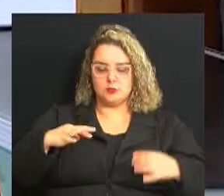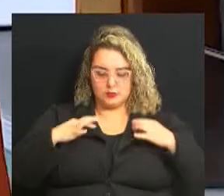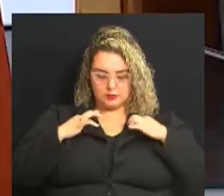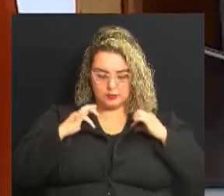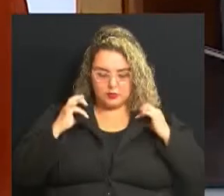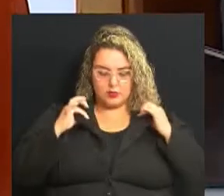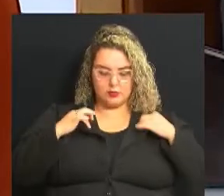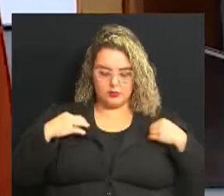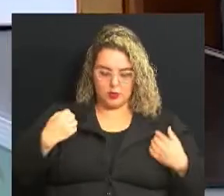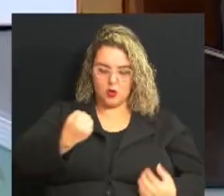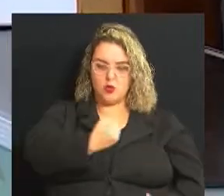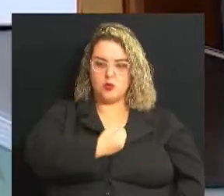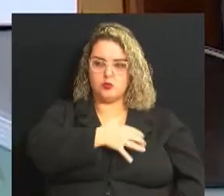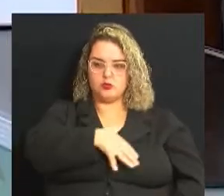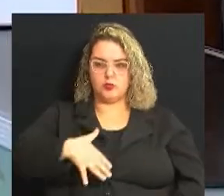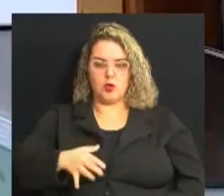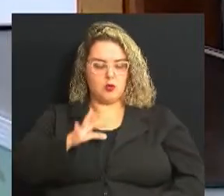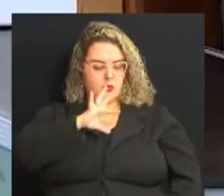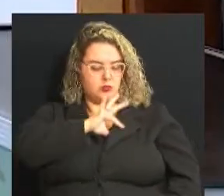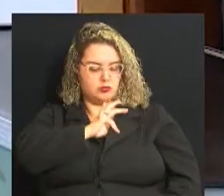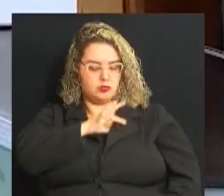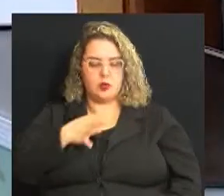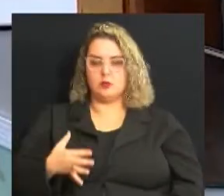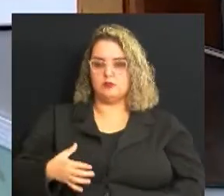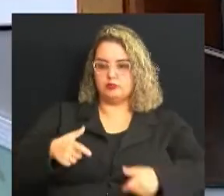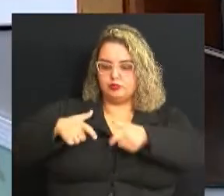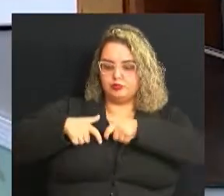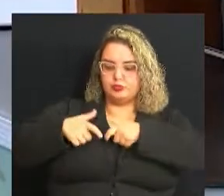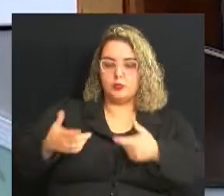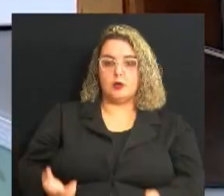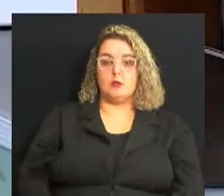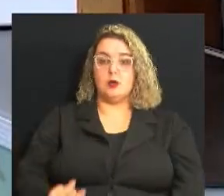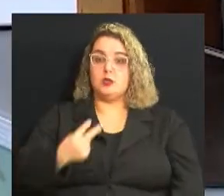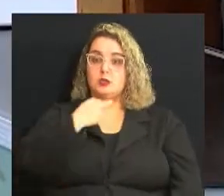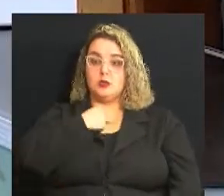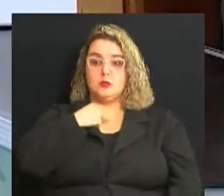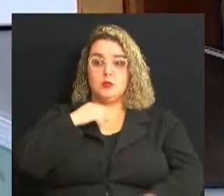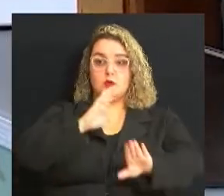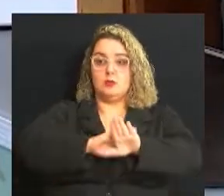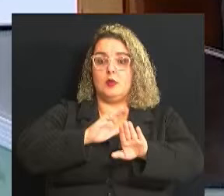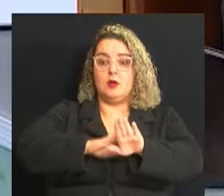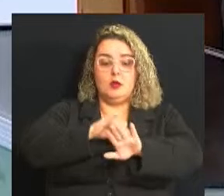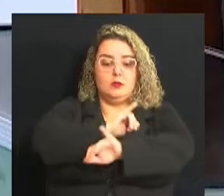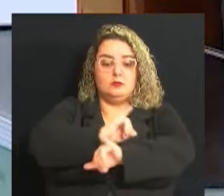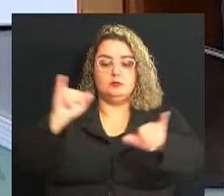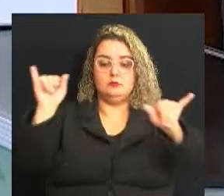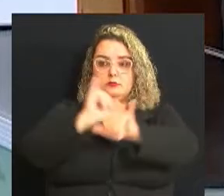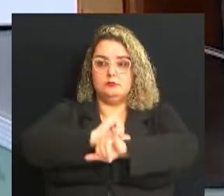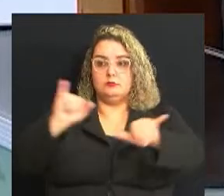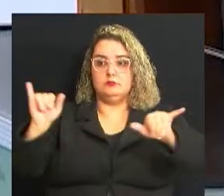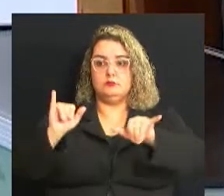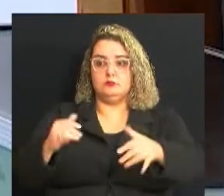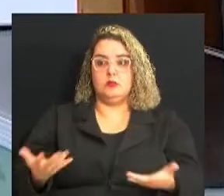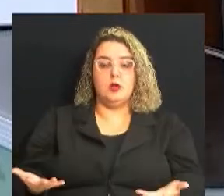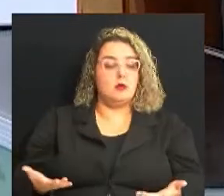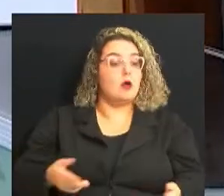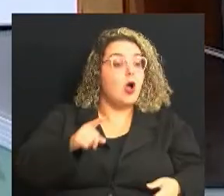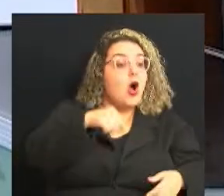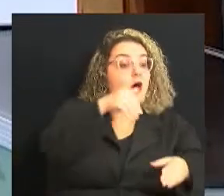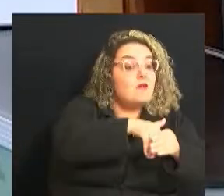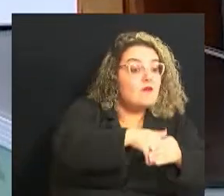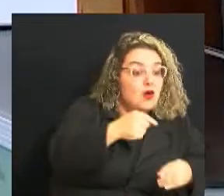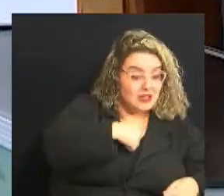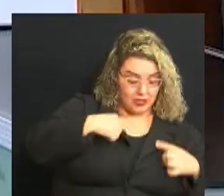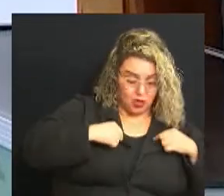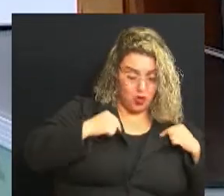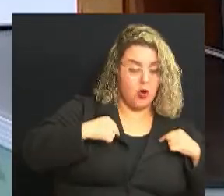candidato dele, um broche, um distintivo, mas ele não pode fazer atos de propaganda, ficar impulsionando propaganda eleitoral, isso